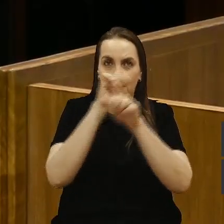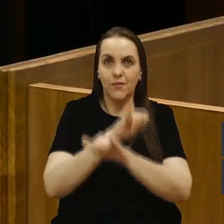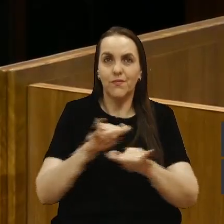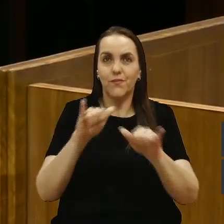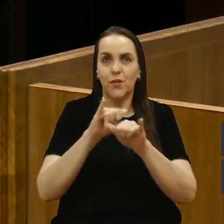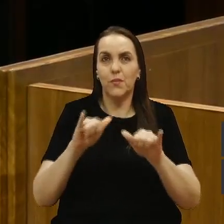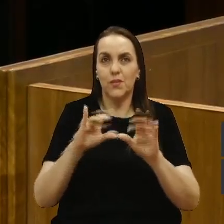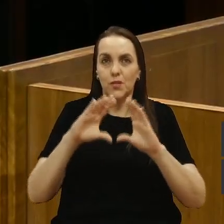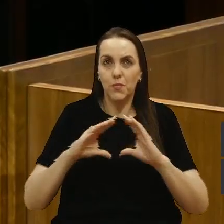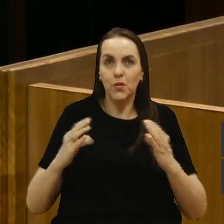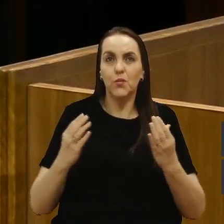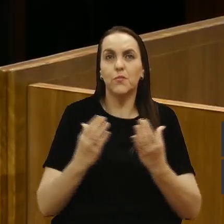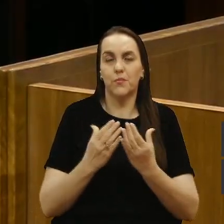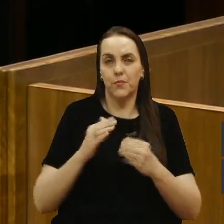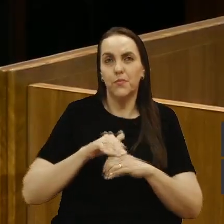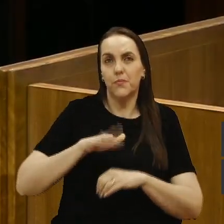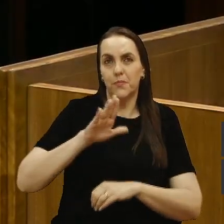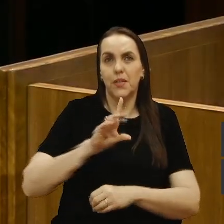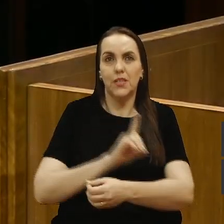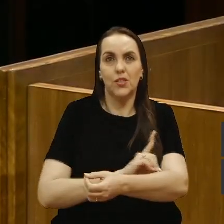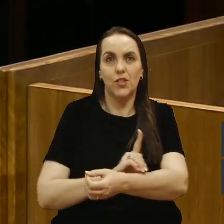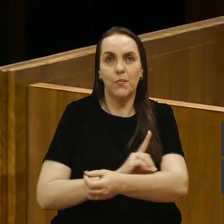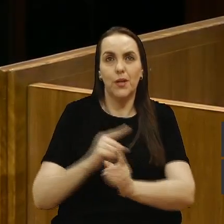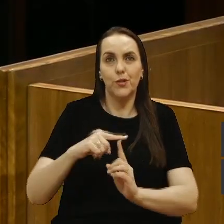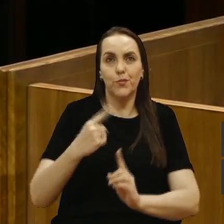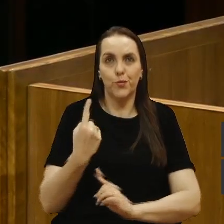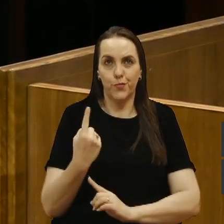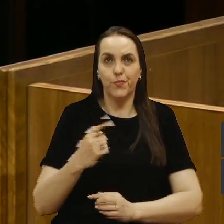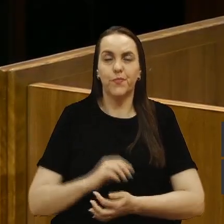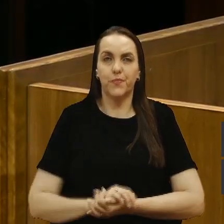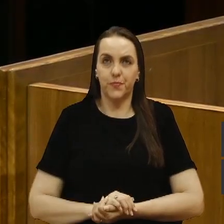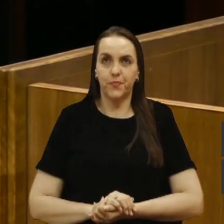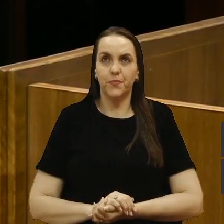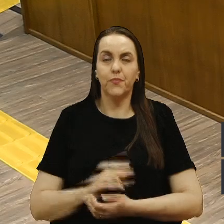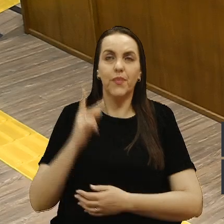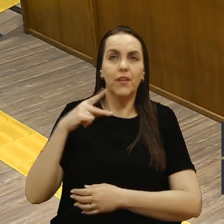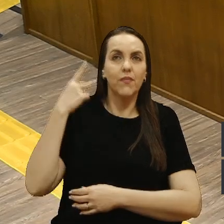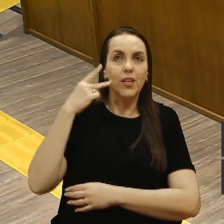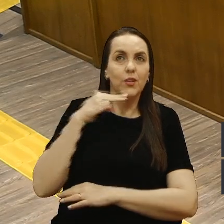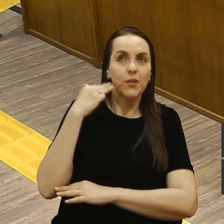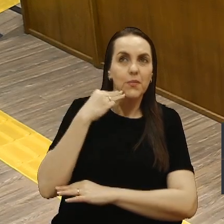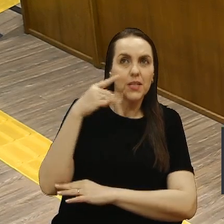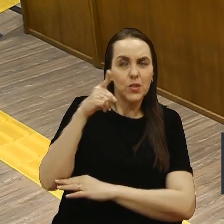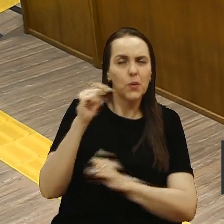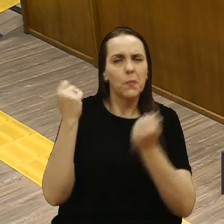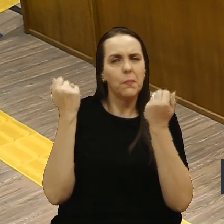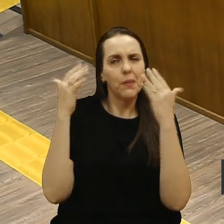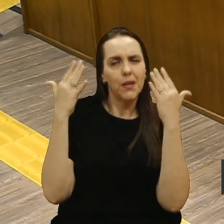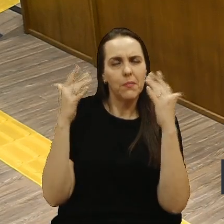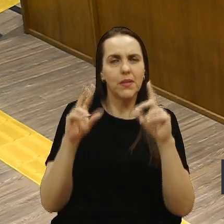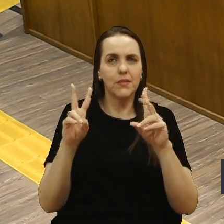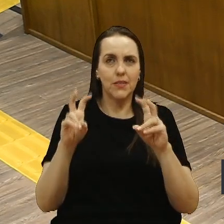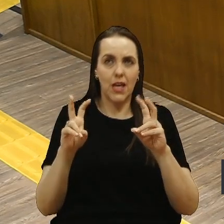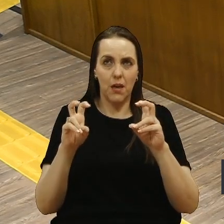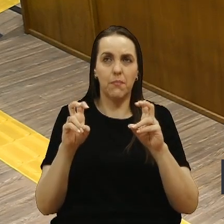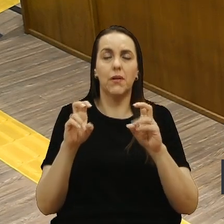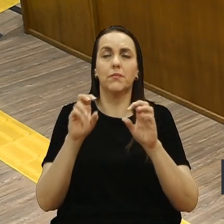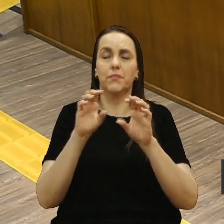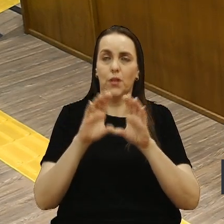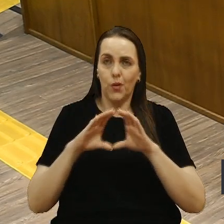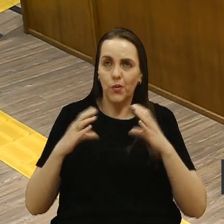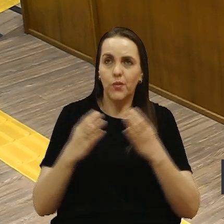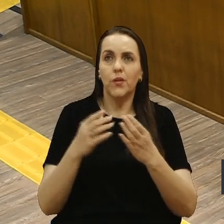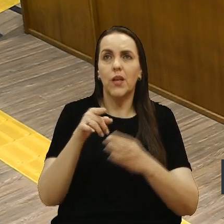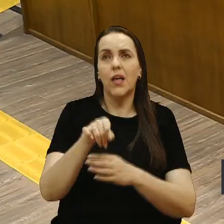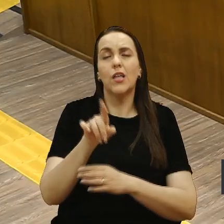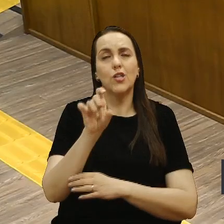para a comunidade um pouco mais sobre DMU. Vereadora Marisol, rapidamente, parabéns pelo tema, por esse simpósio. É só